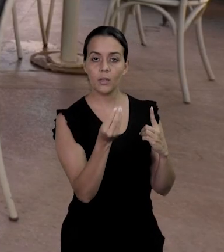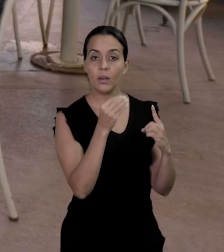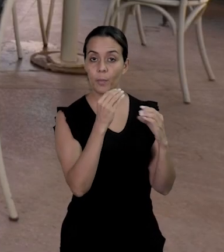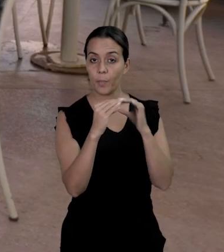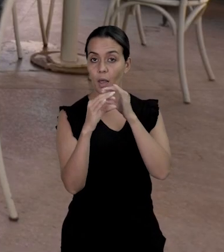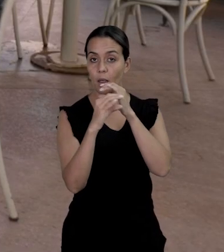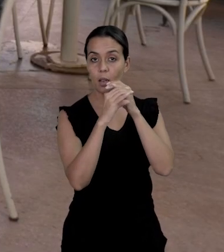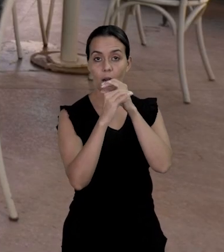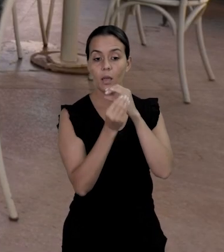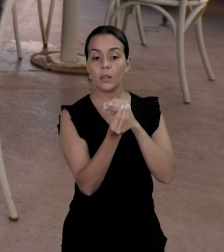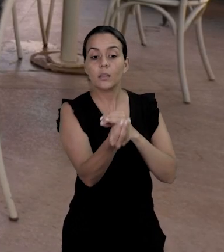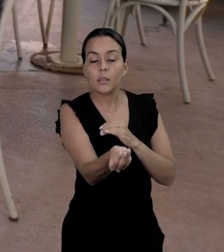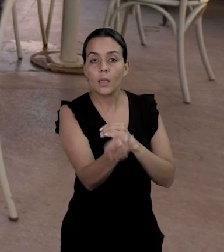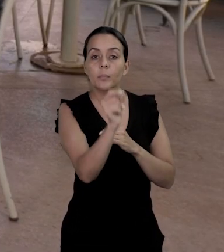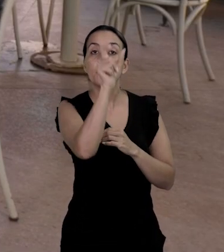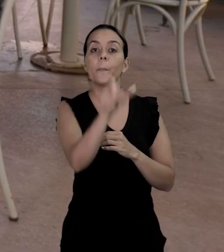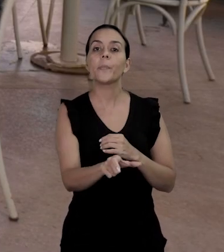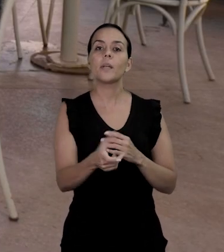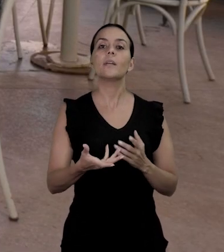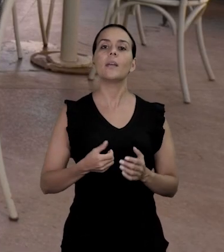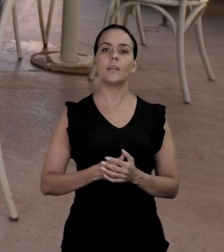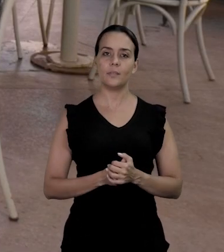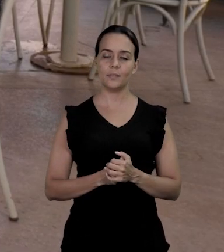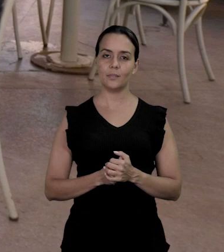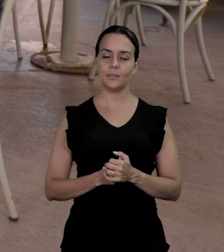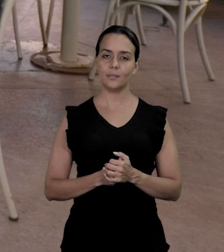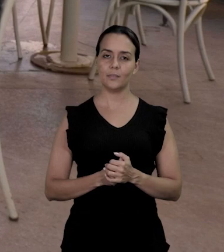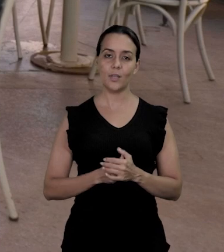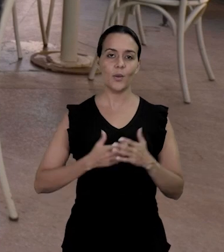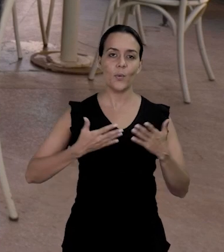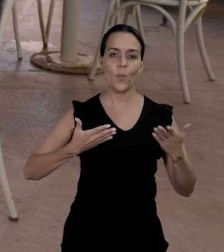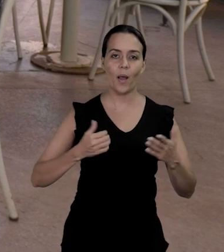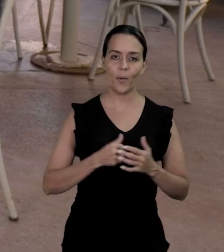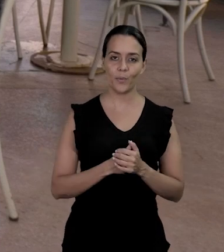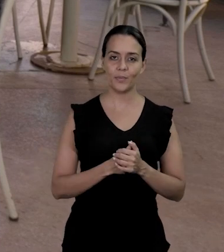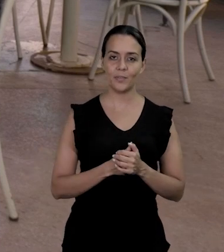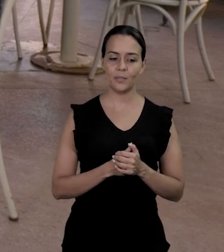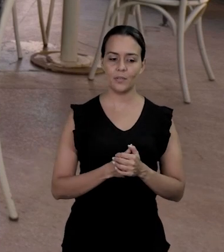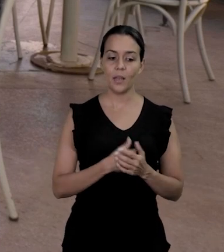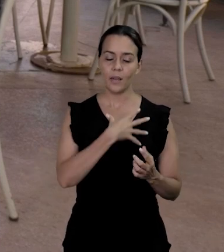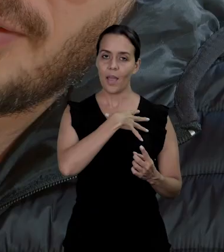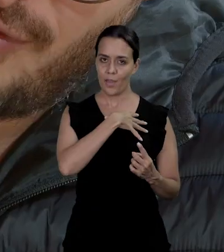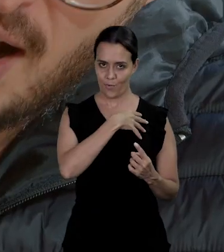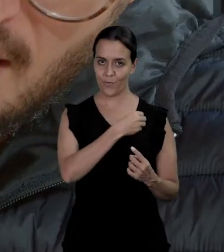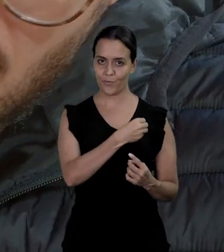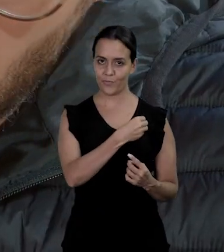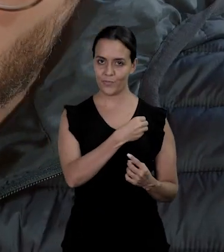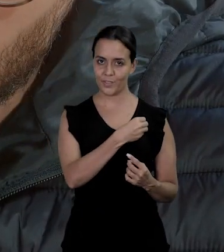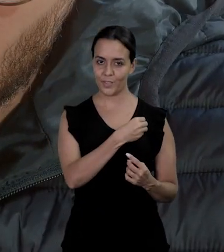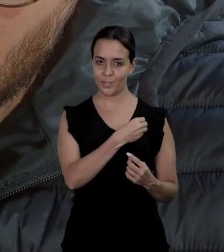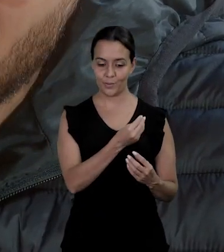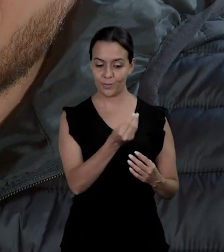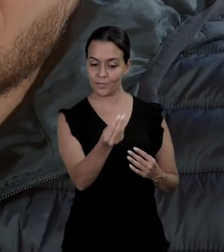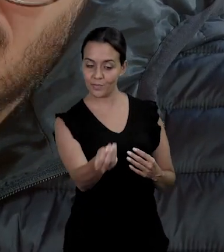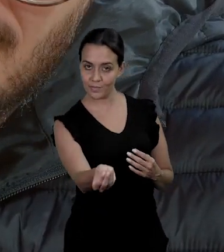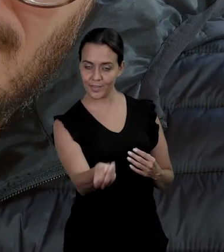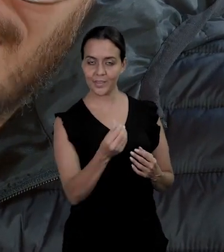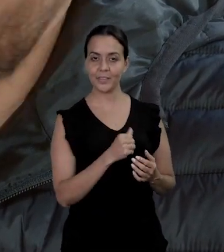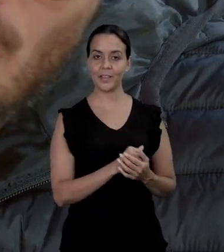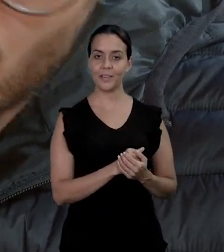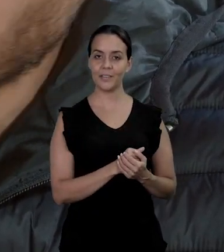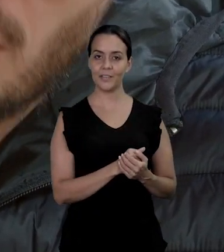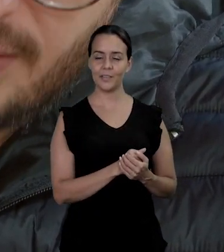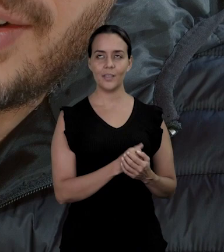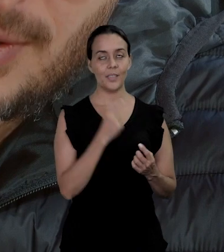Vai para o filho do dono? Né? Então, lembrando, não existe a lei da herança, a gente está pensando na sociedade agora. Vai para a criança